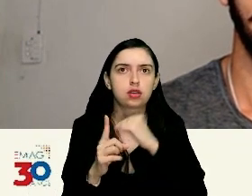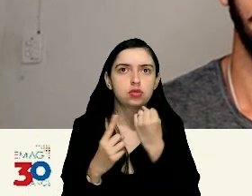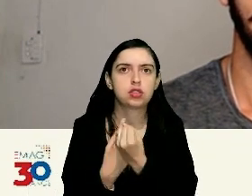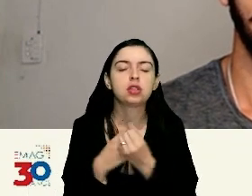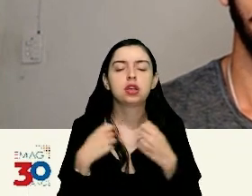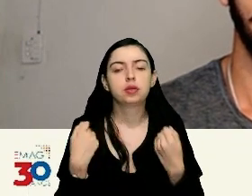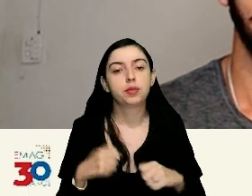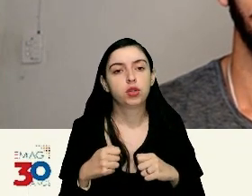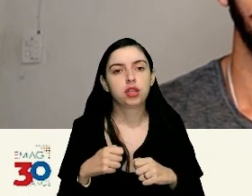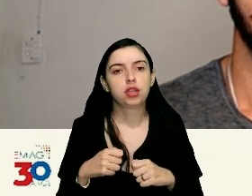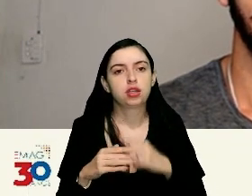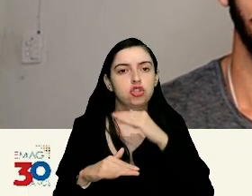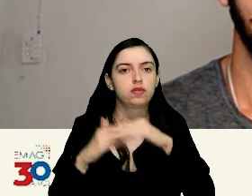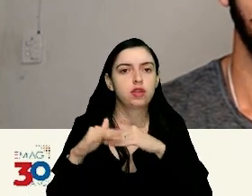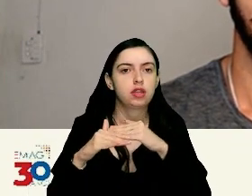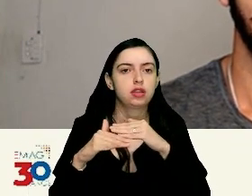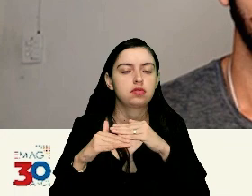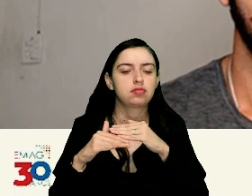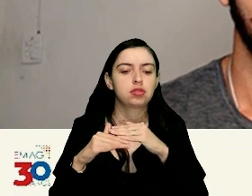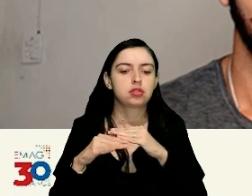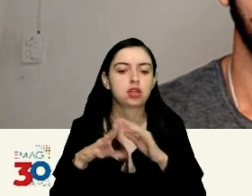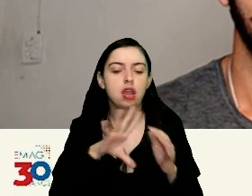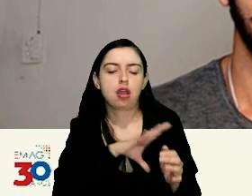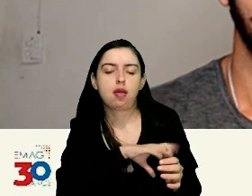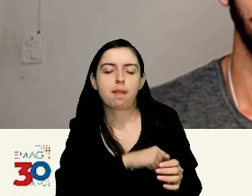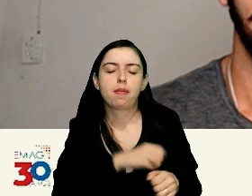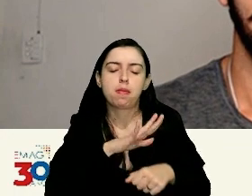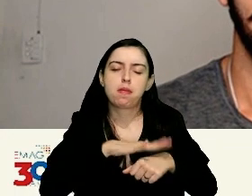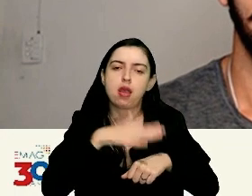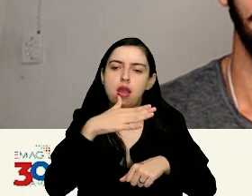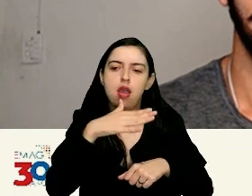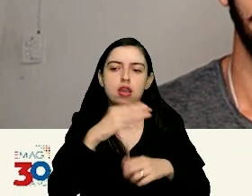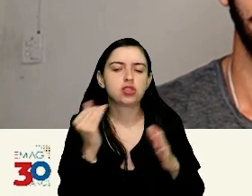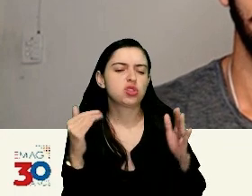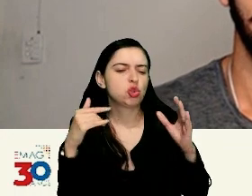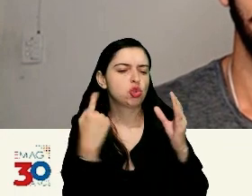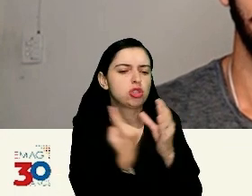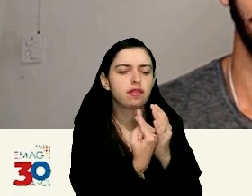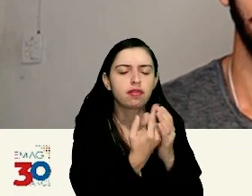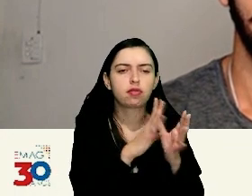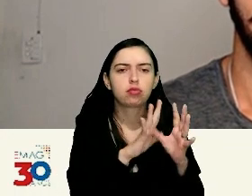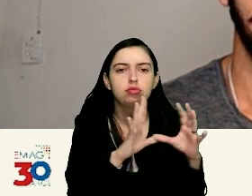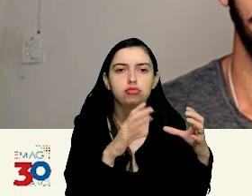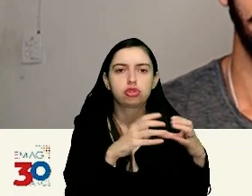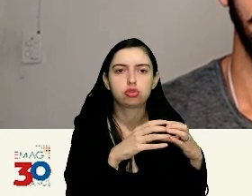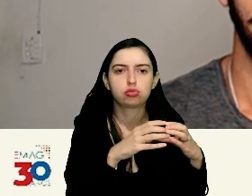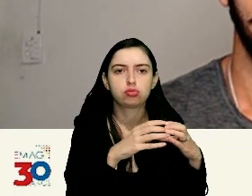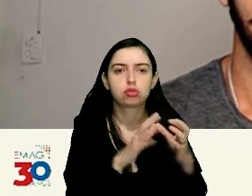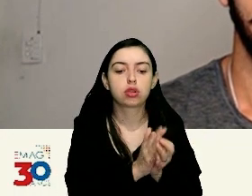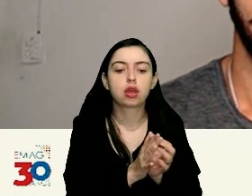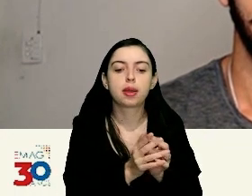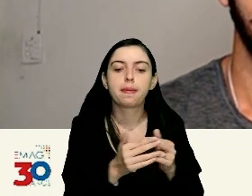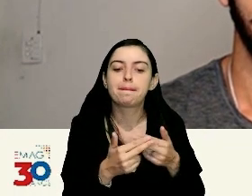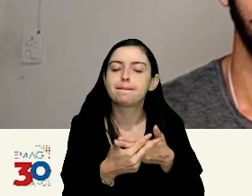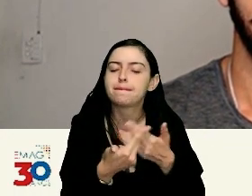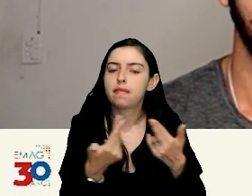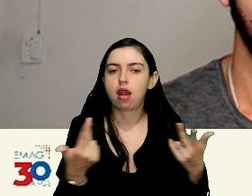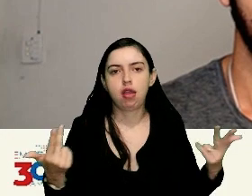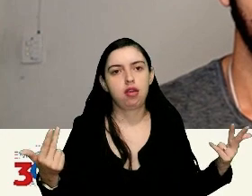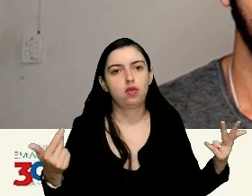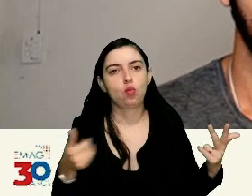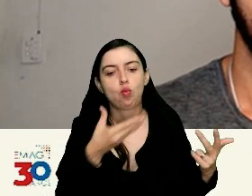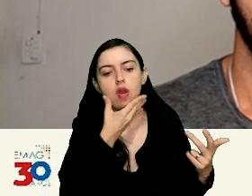de uma forma mais amorosa, mais integral, mais plural, se o homem tivesse